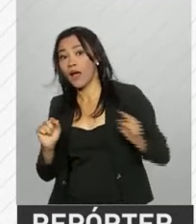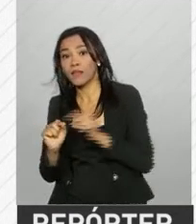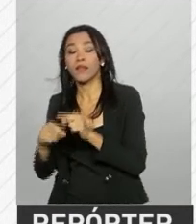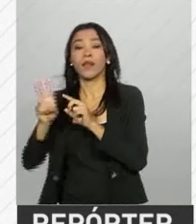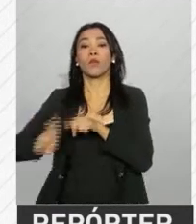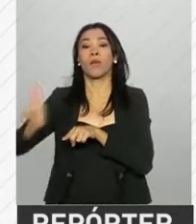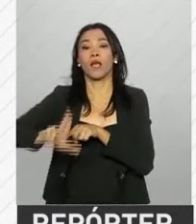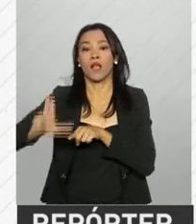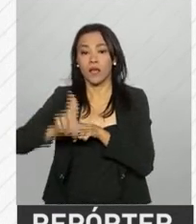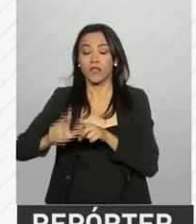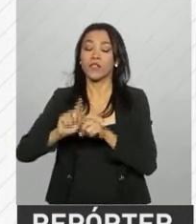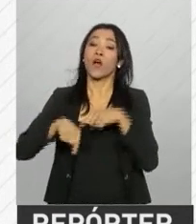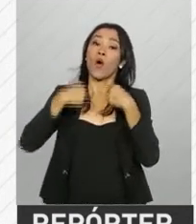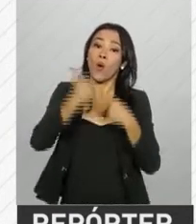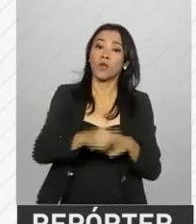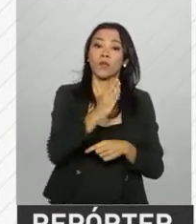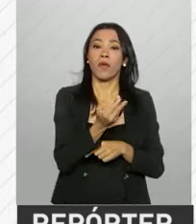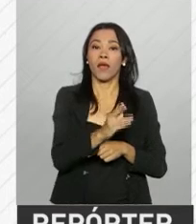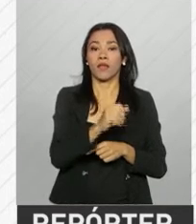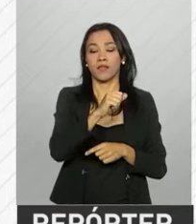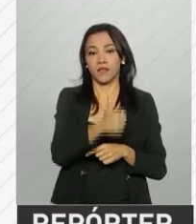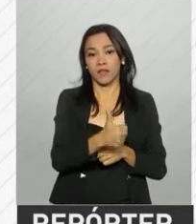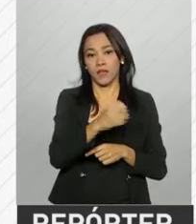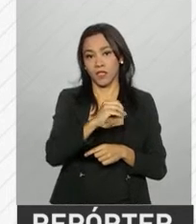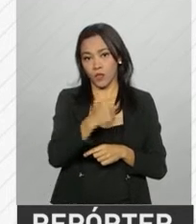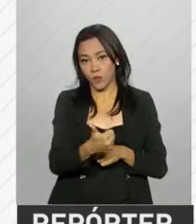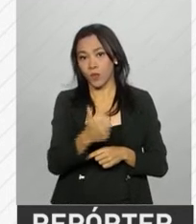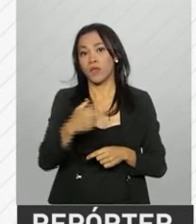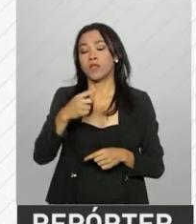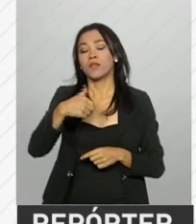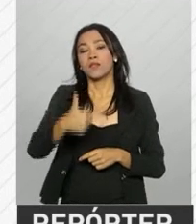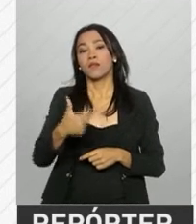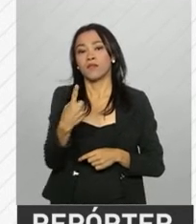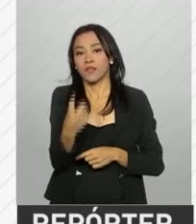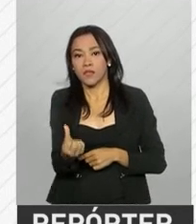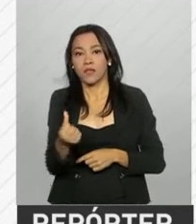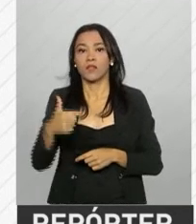e os trechos da br-101 116